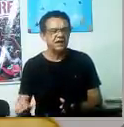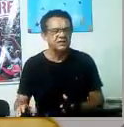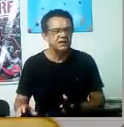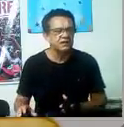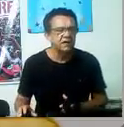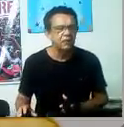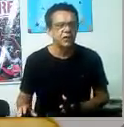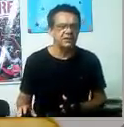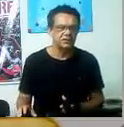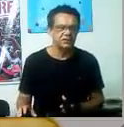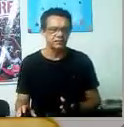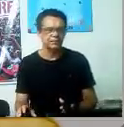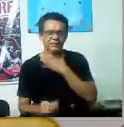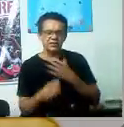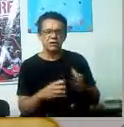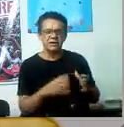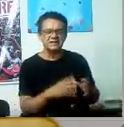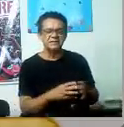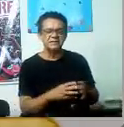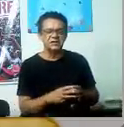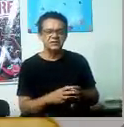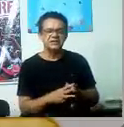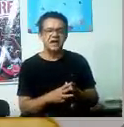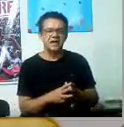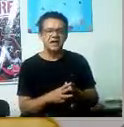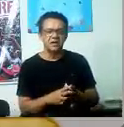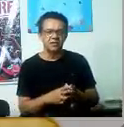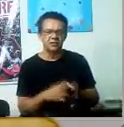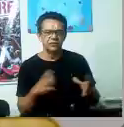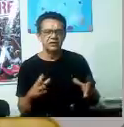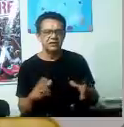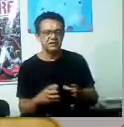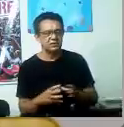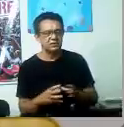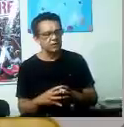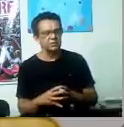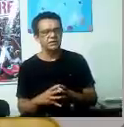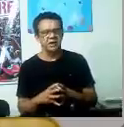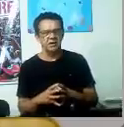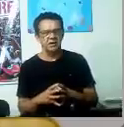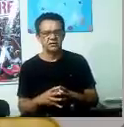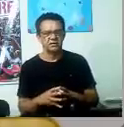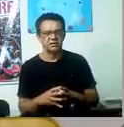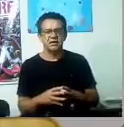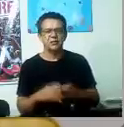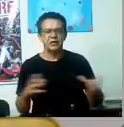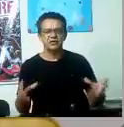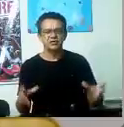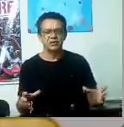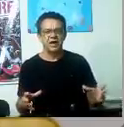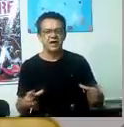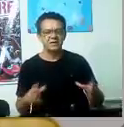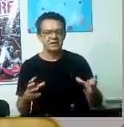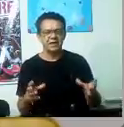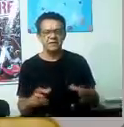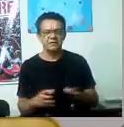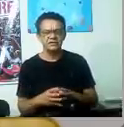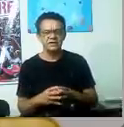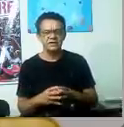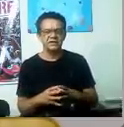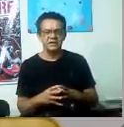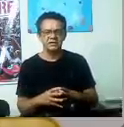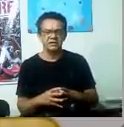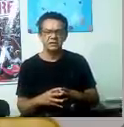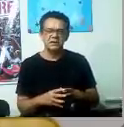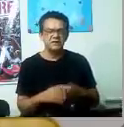presidente decorativo Pessoal, esse pedido está na mão do ministro Celso de Mello Eu posso adiantar